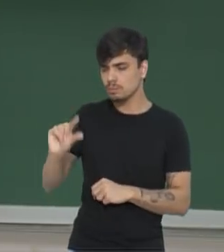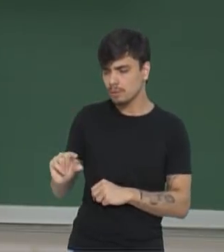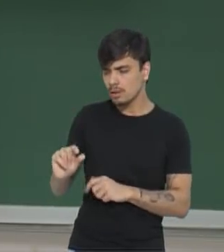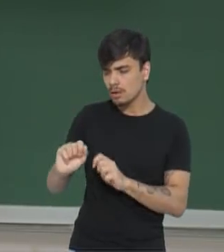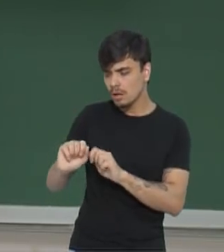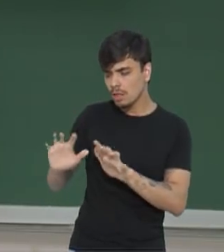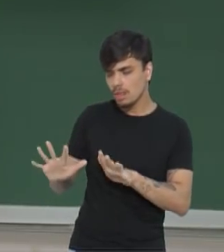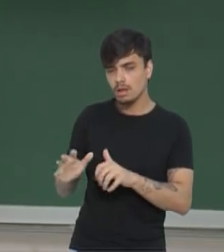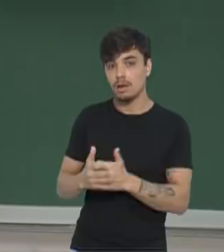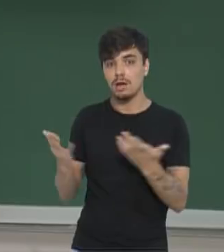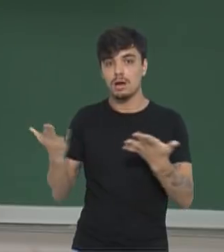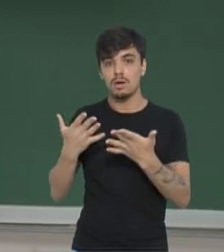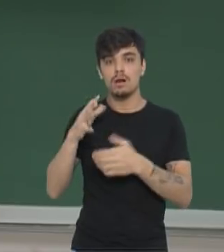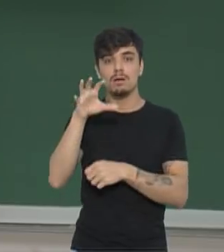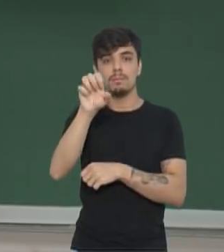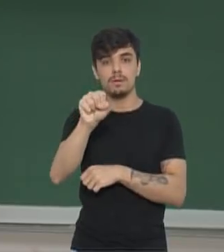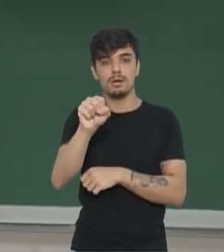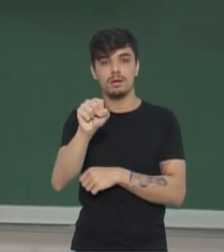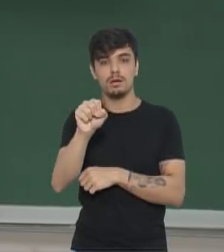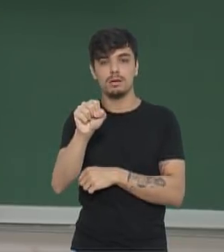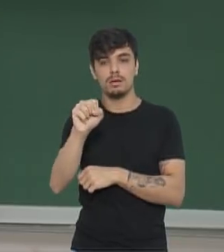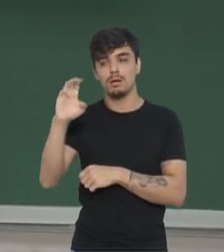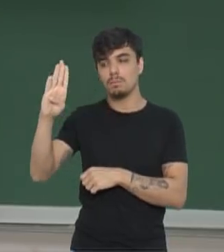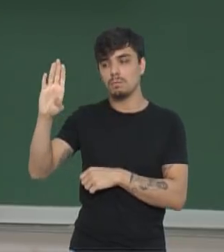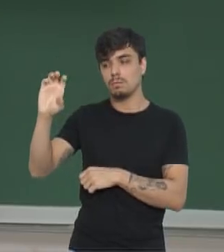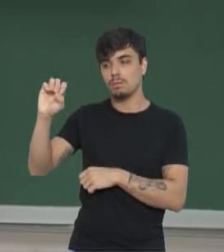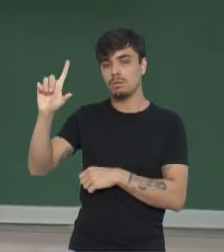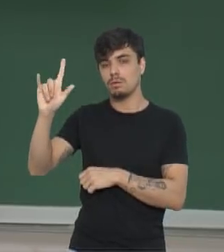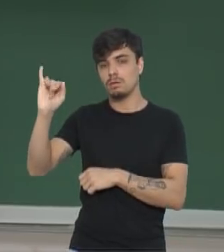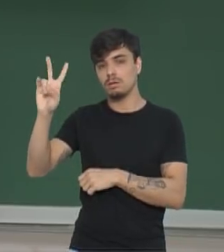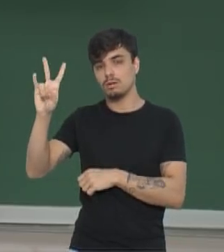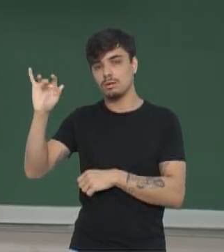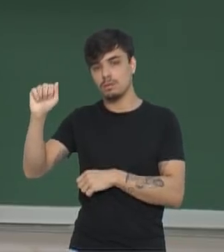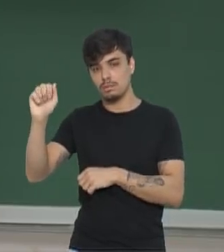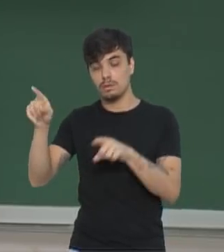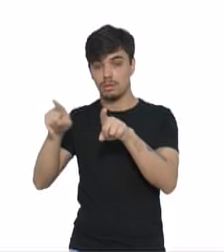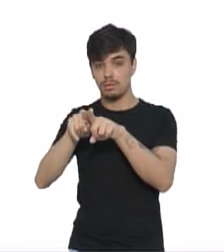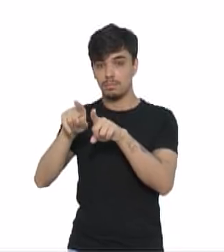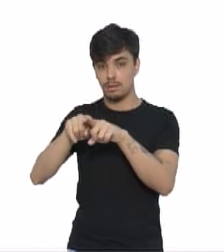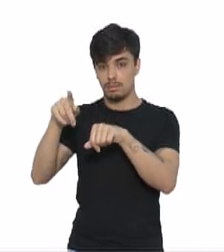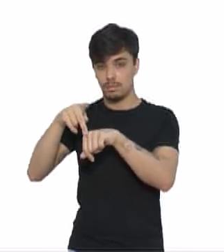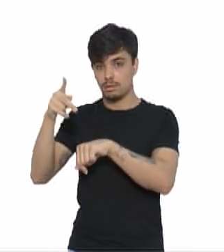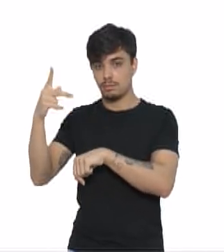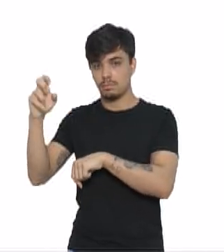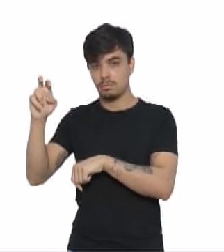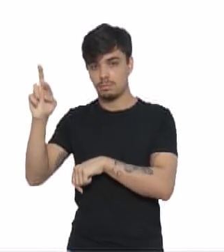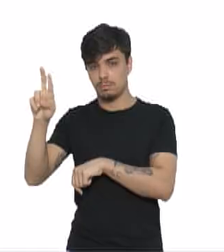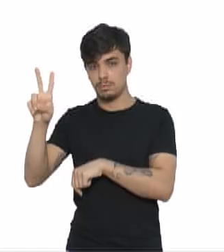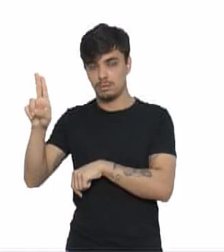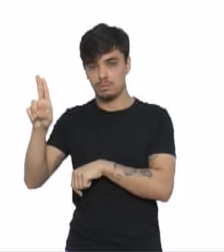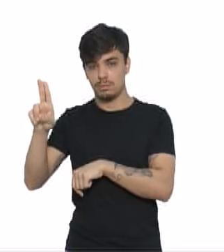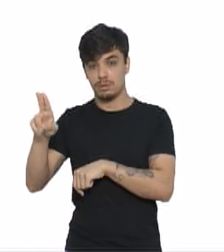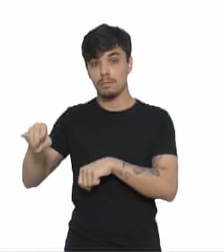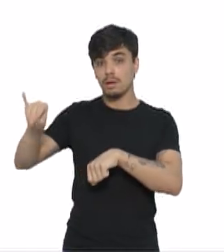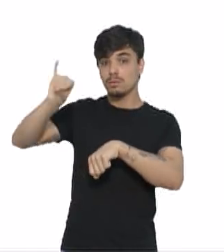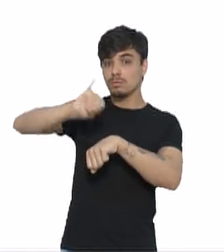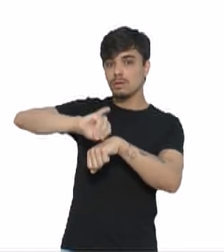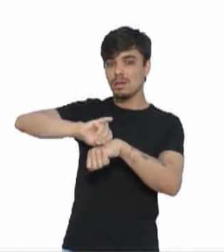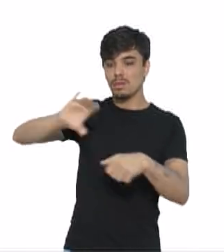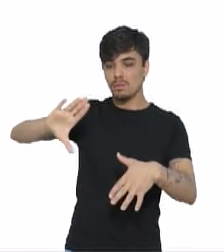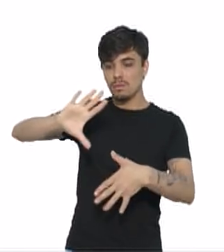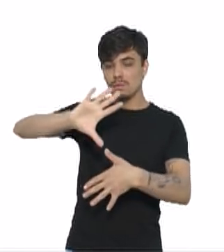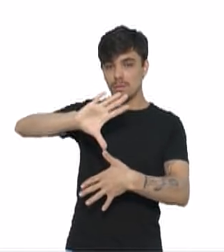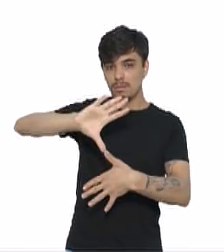for pegar ali onde fica a Bolívia, o Peru e esse centro da América do Sul, você já tem uma porcentagem